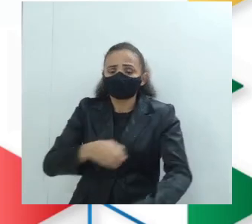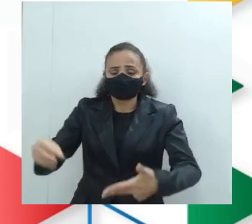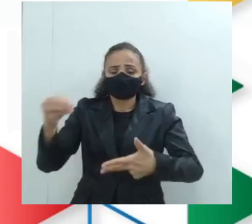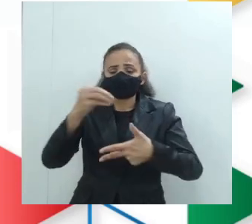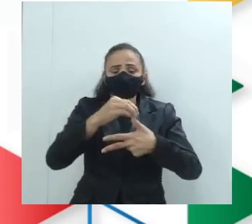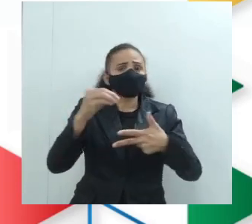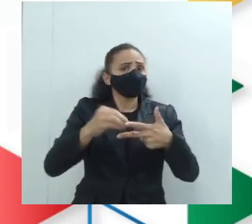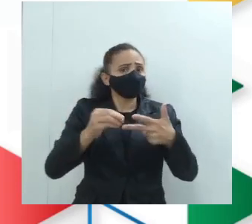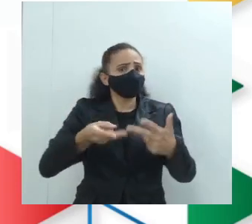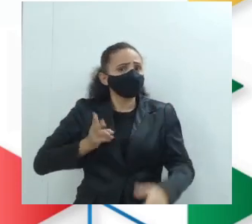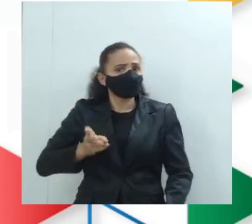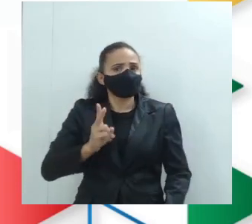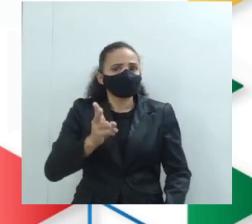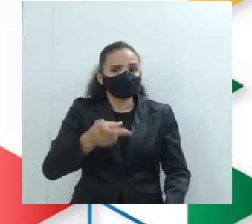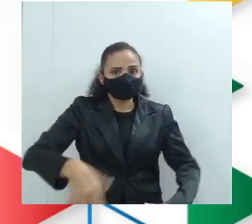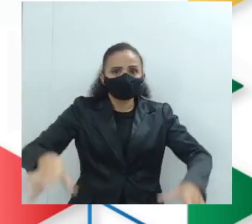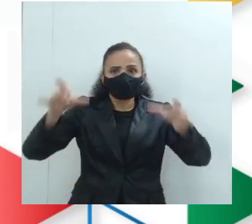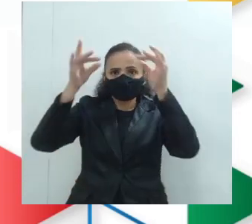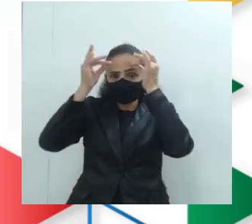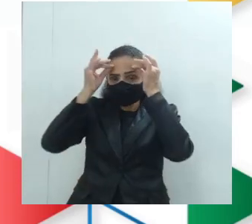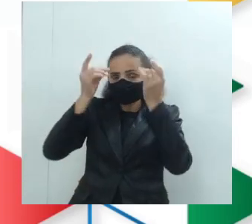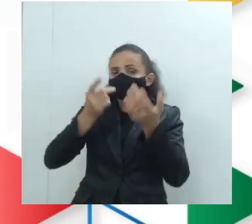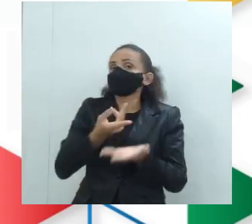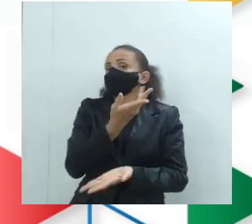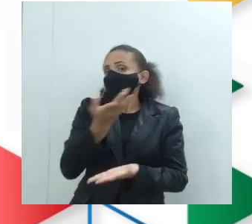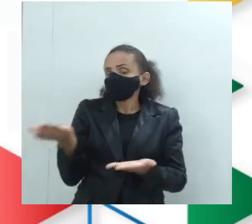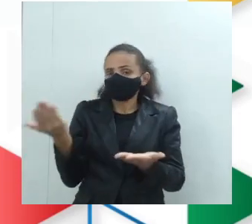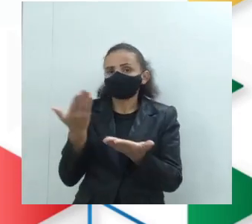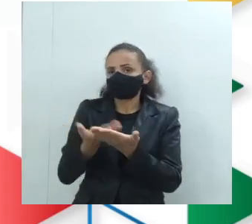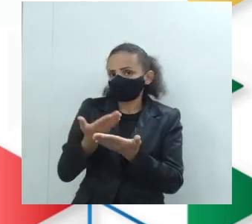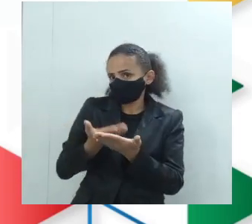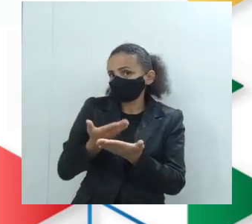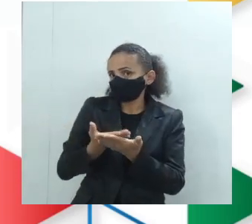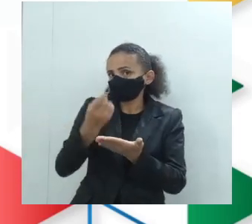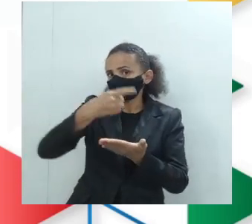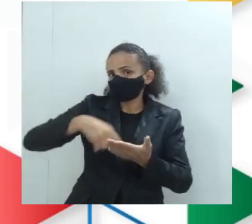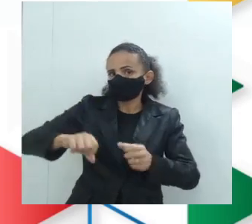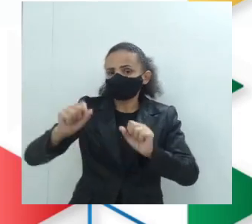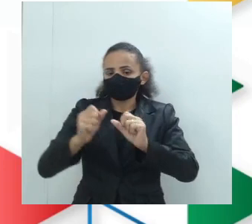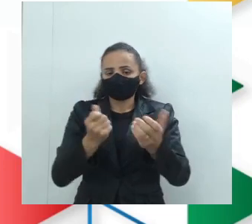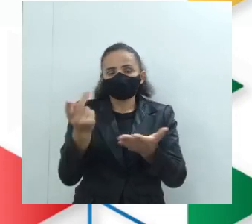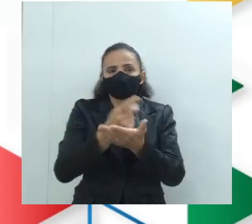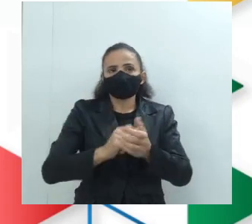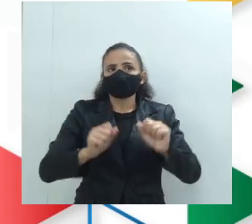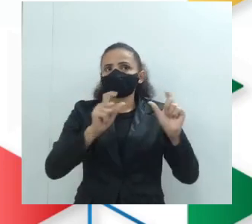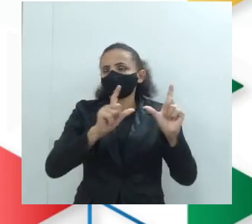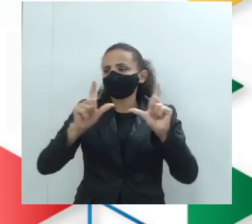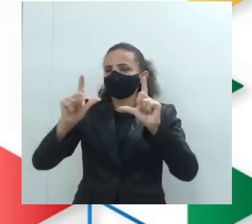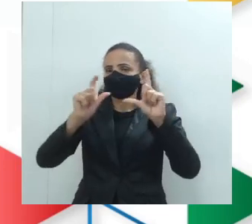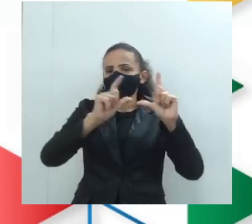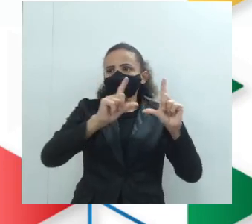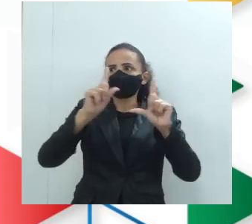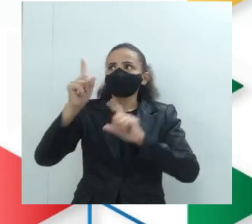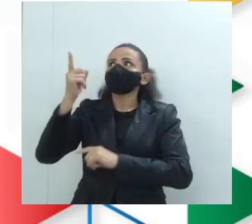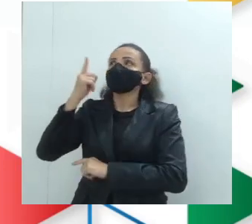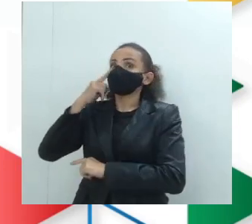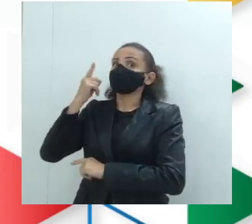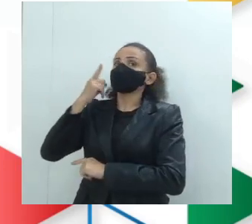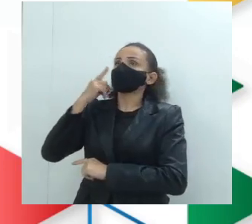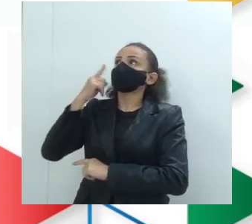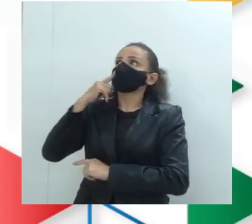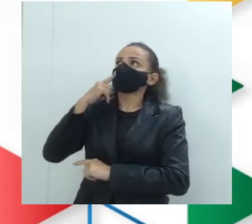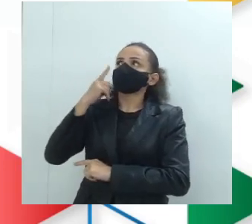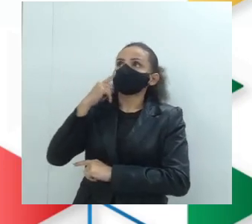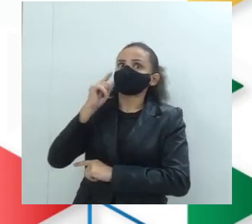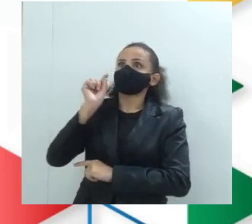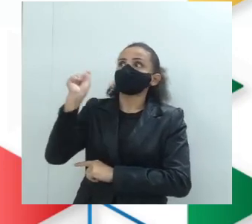interessante? Segue comigo, ó. A figura é essa, ela vai girar, ok? Ela vai primeiro se deslocar,